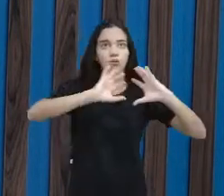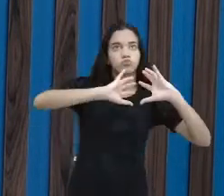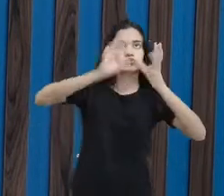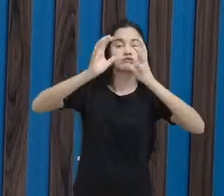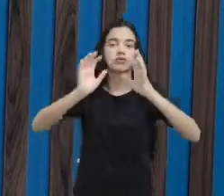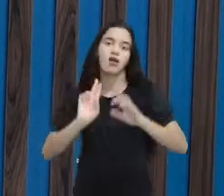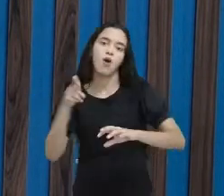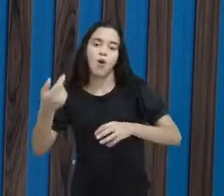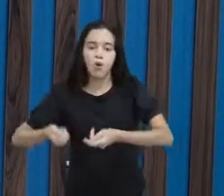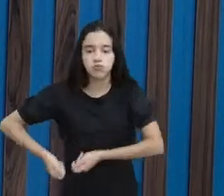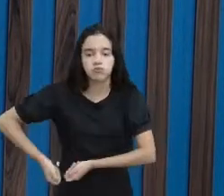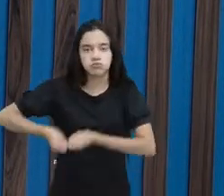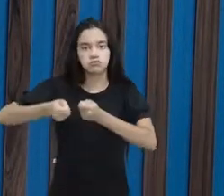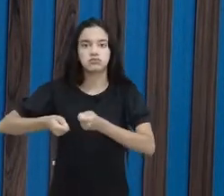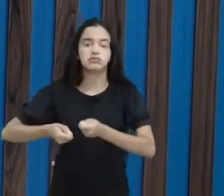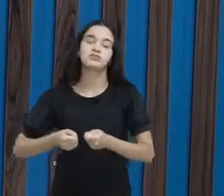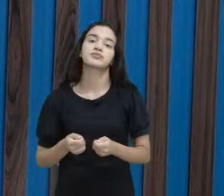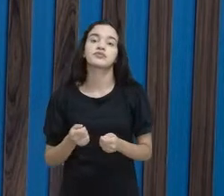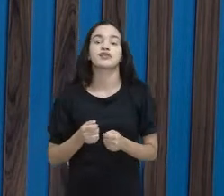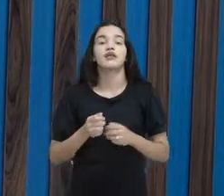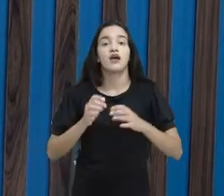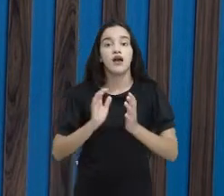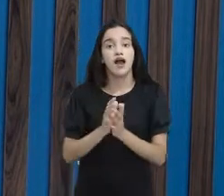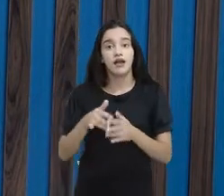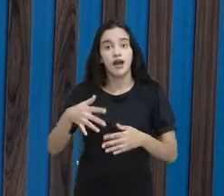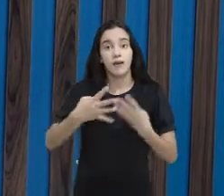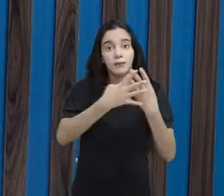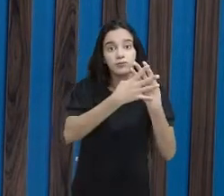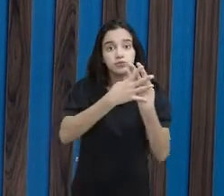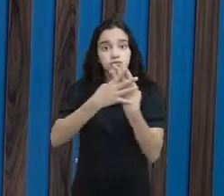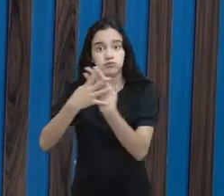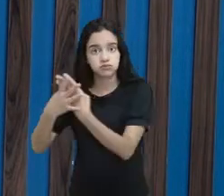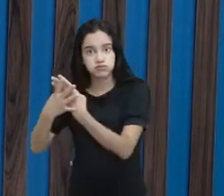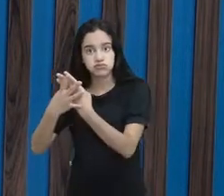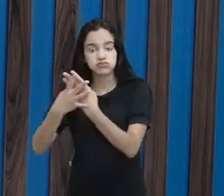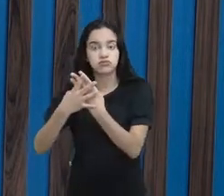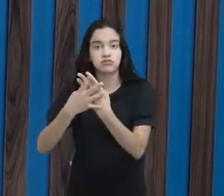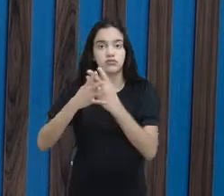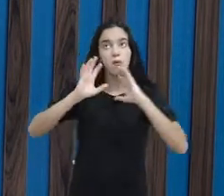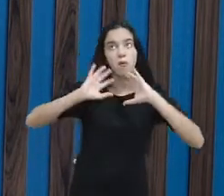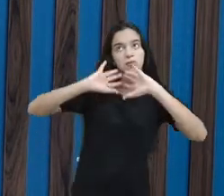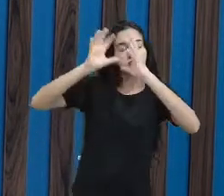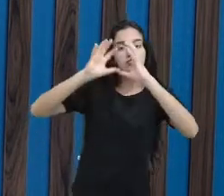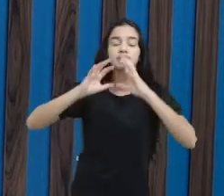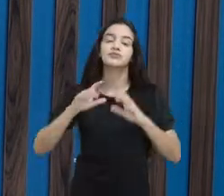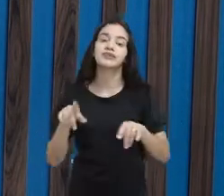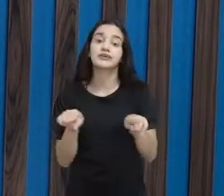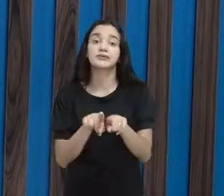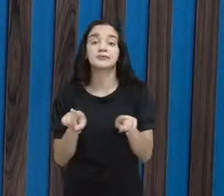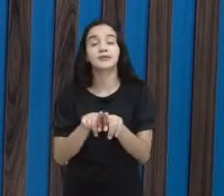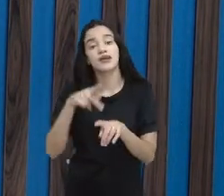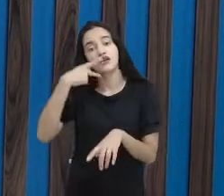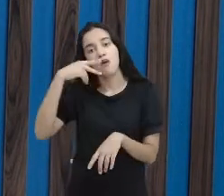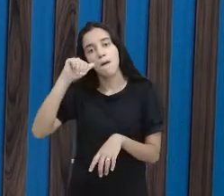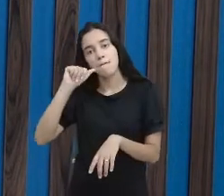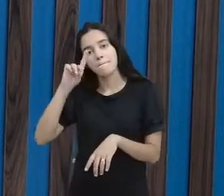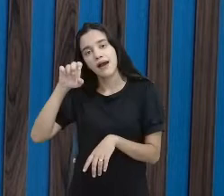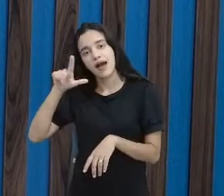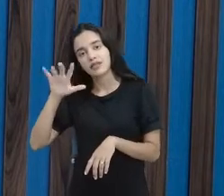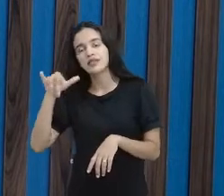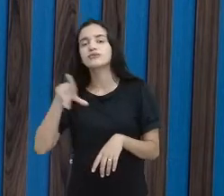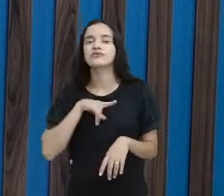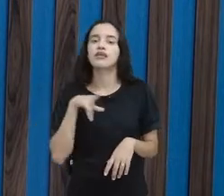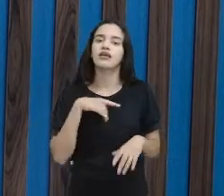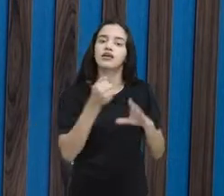arremesso ali da bola por cima da rede. Então, o pádel também tem essa característica, né? Existe